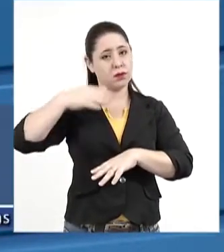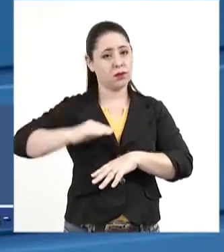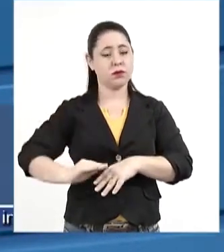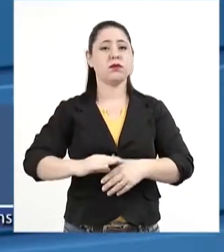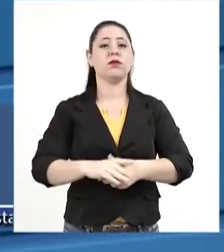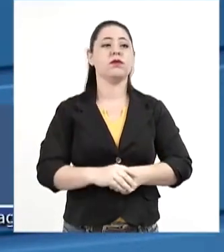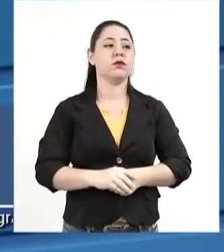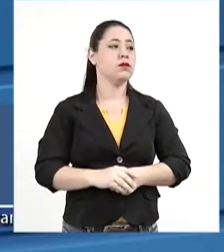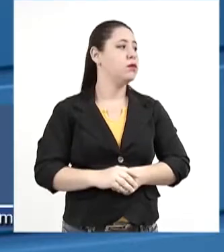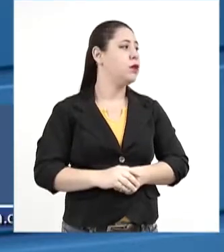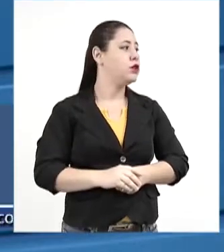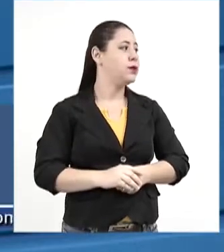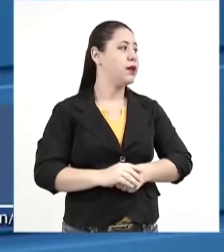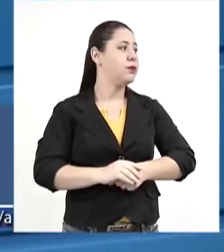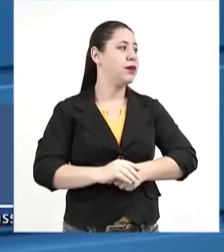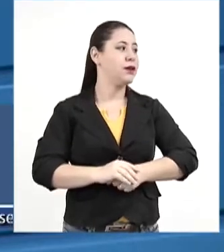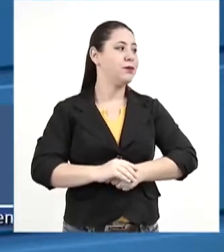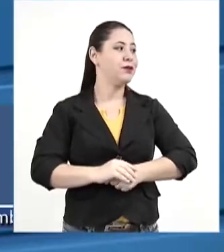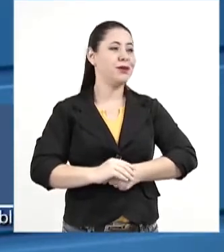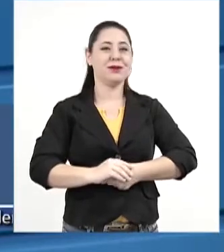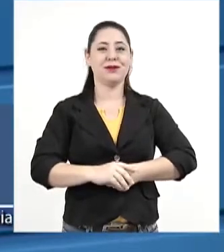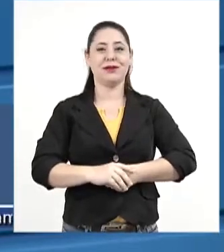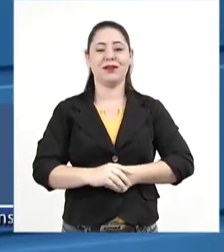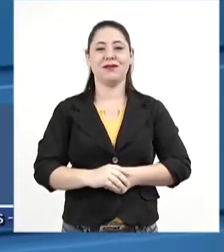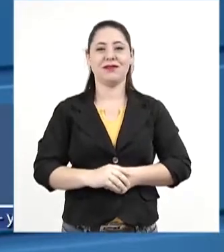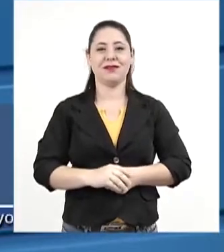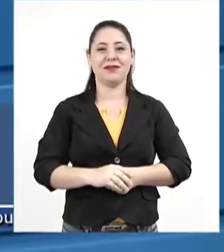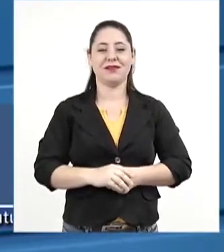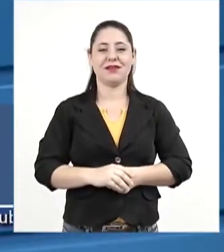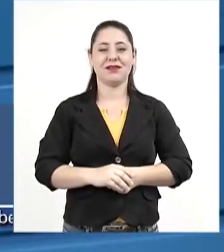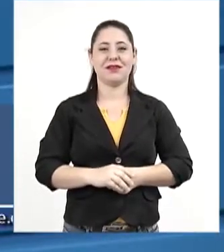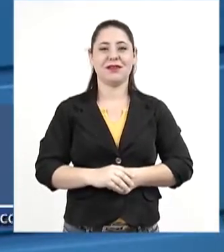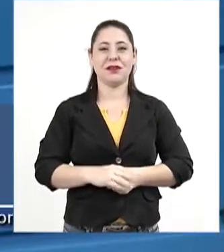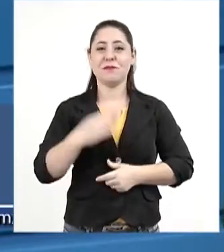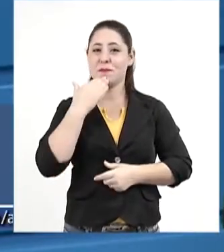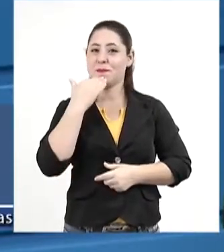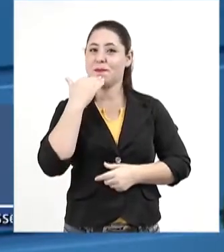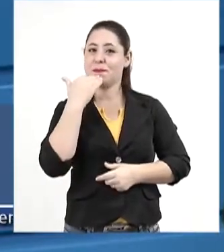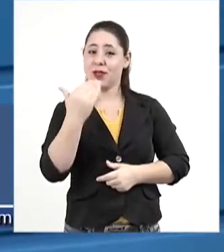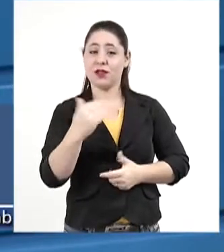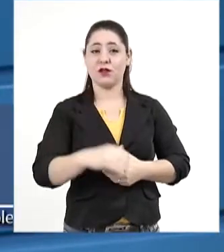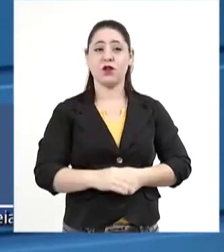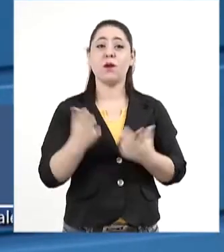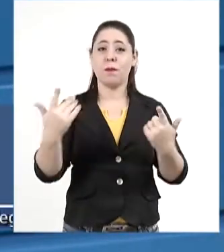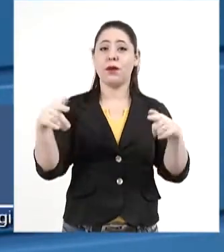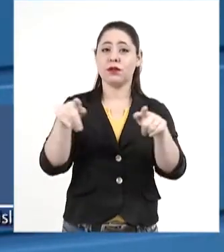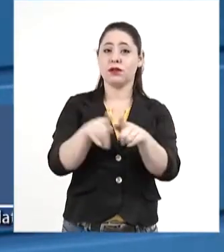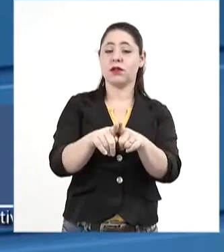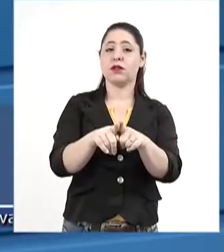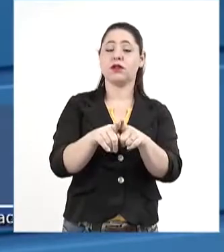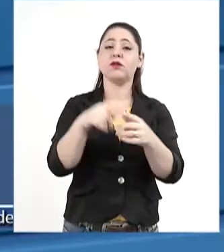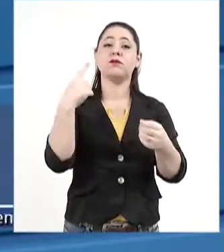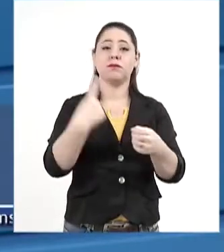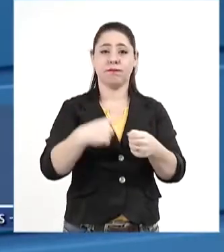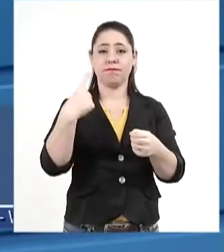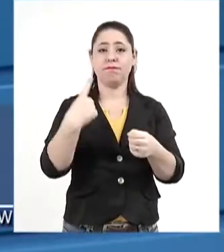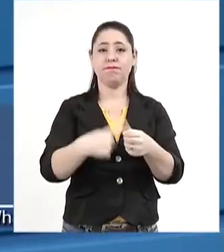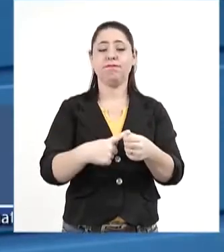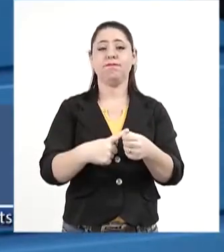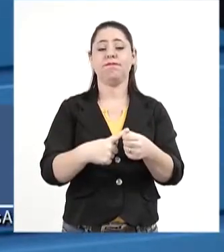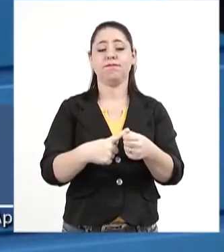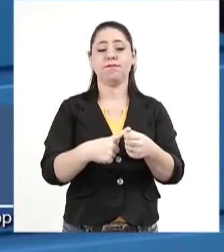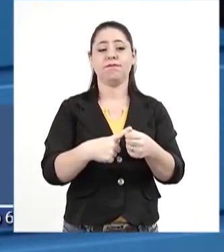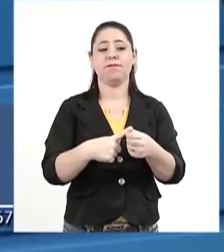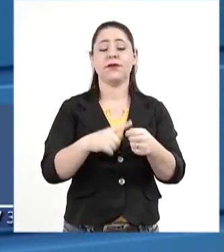Cecília Amêndola da Mota, solicitando parceria com os município